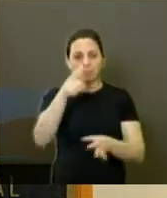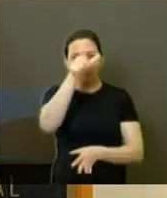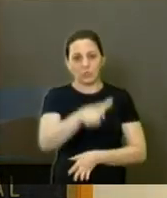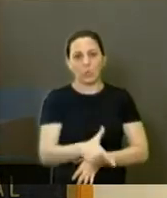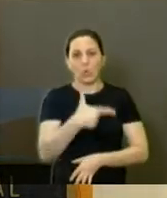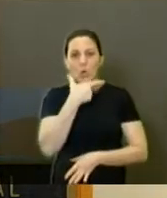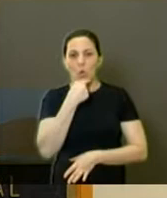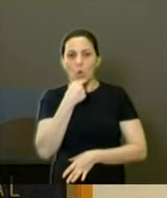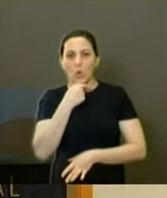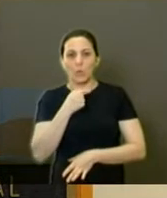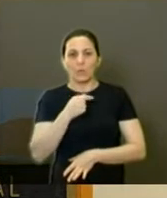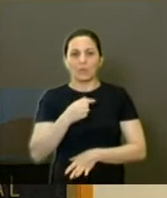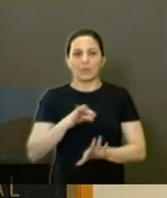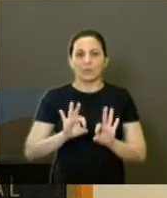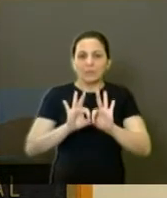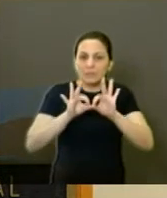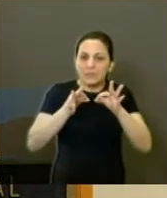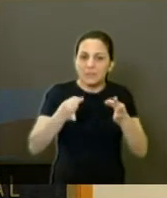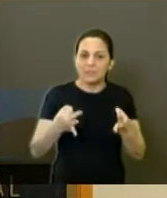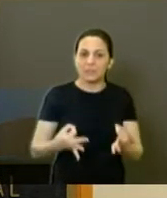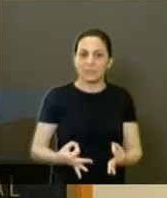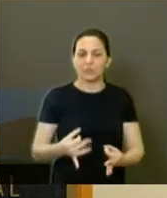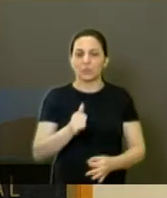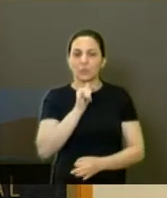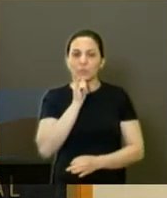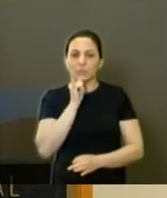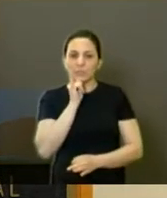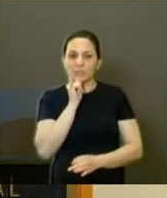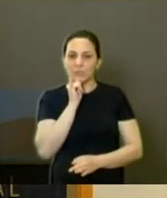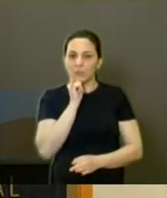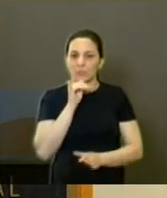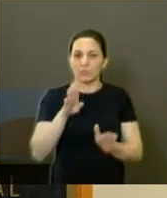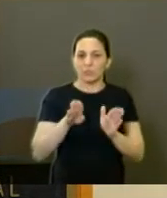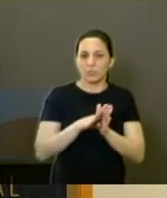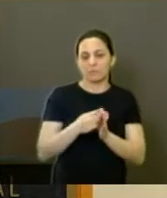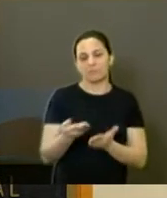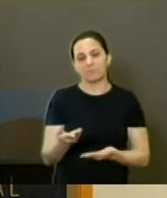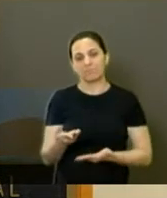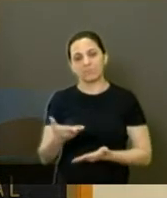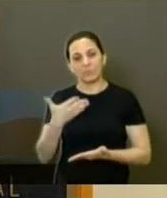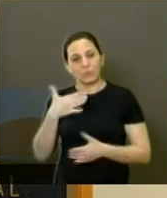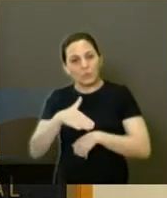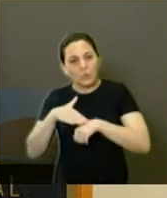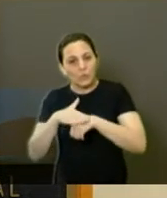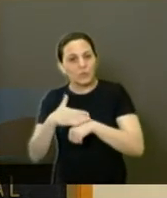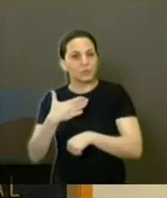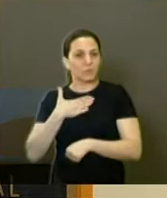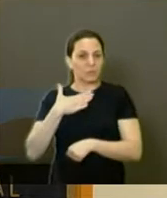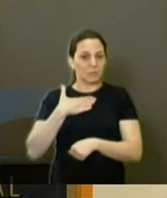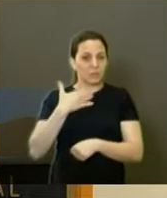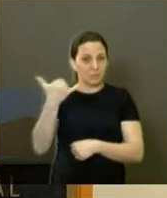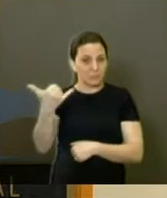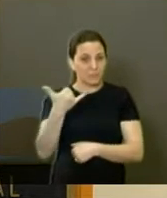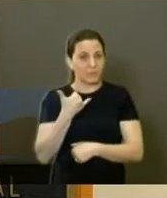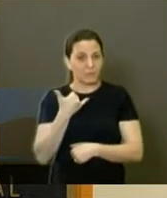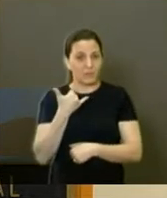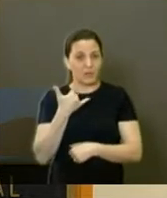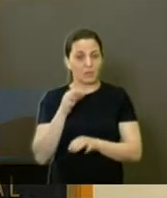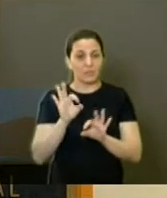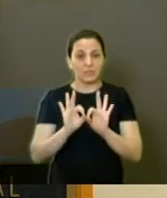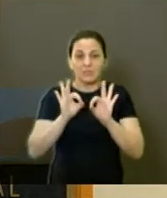na maior humildade, por exemplo, chega para mim e diz com